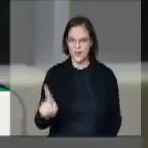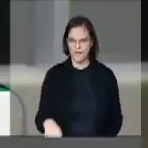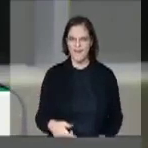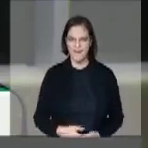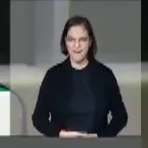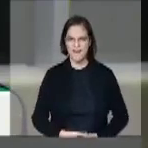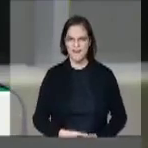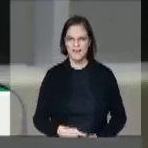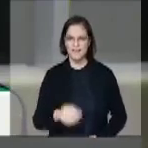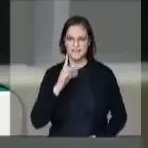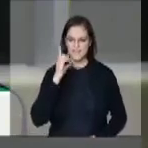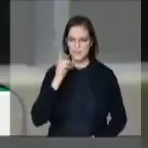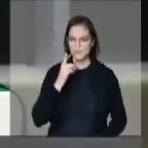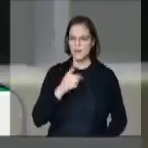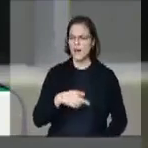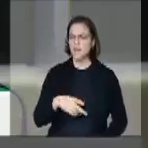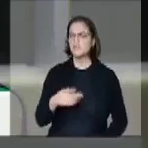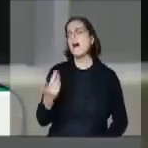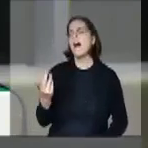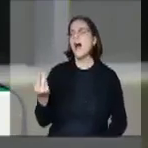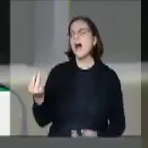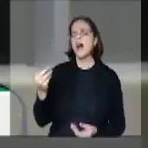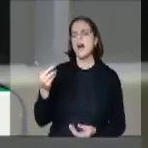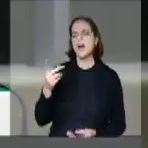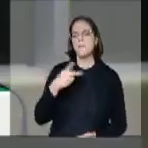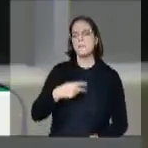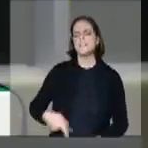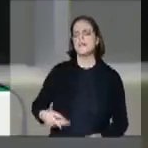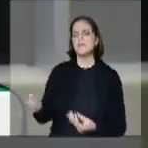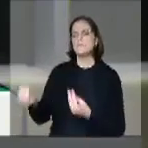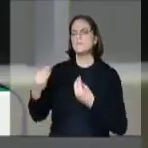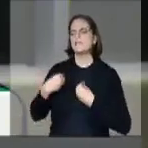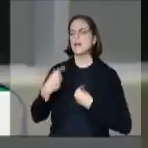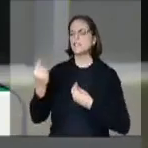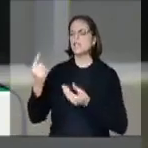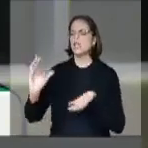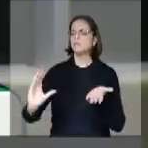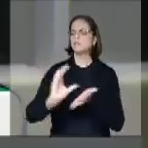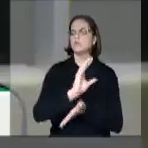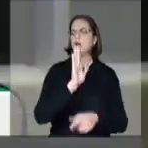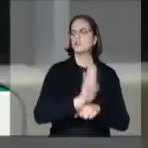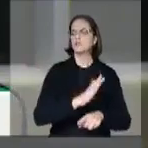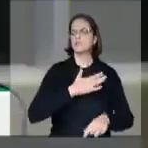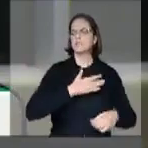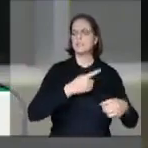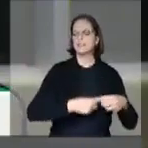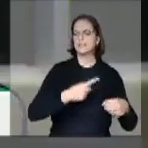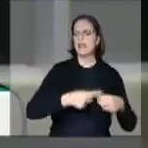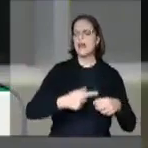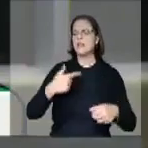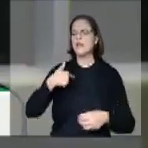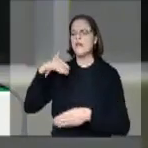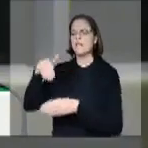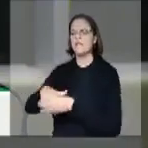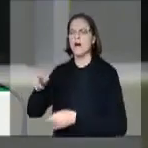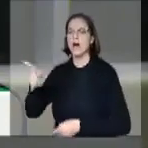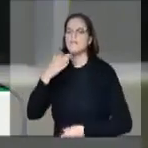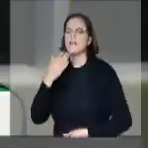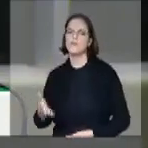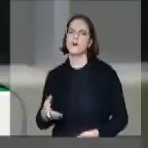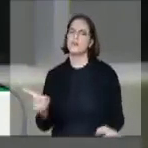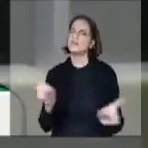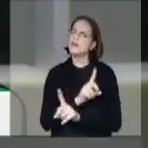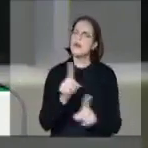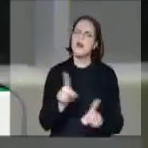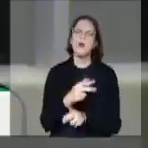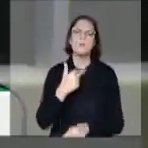e vai ter um preço alto para a sociedade. Por isso, que o que nos define aqui é um lado. Nós estamos do lado dos mais pobres. Nós